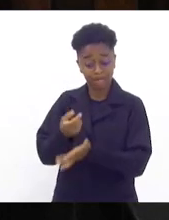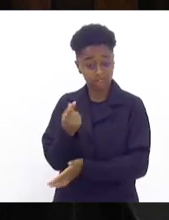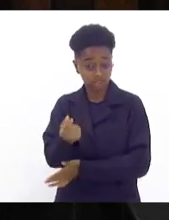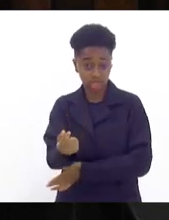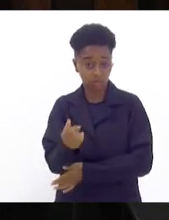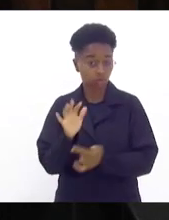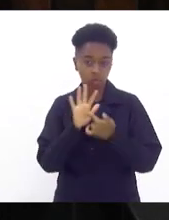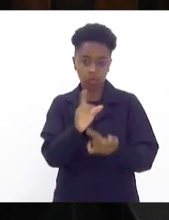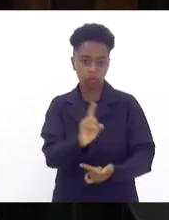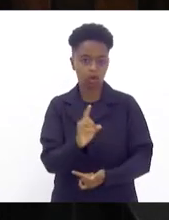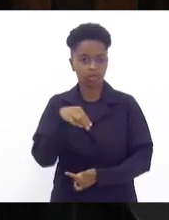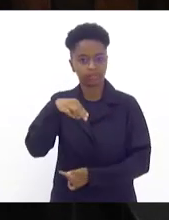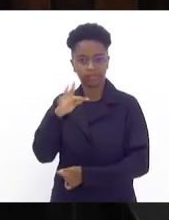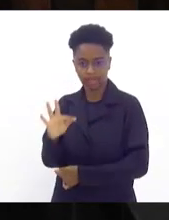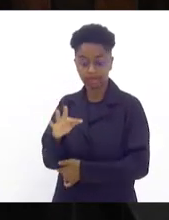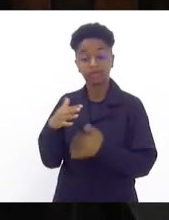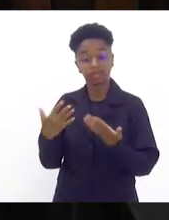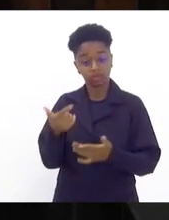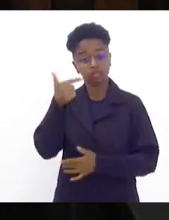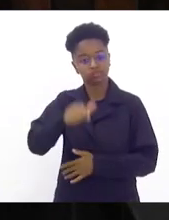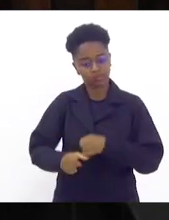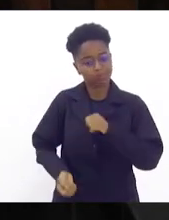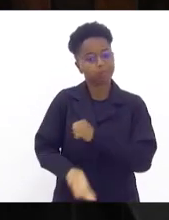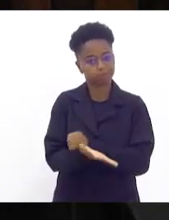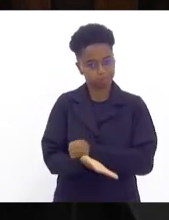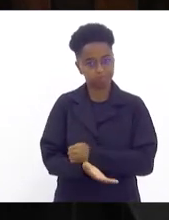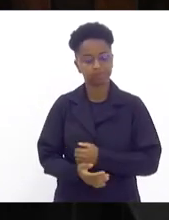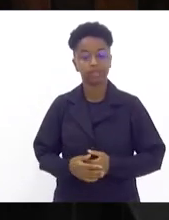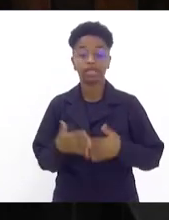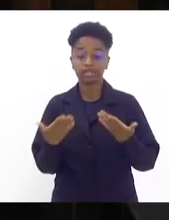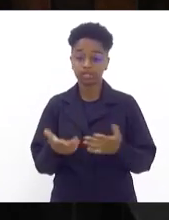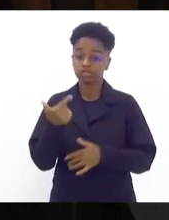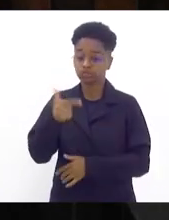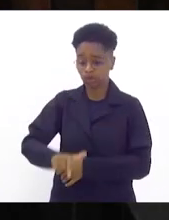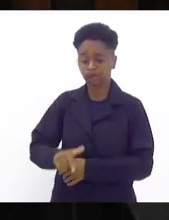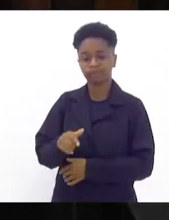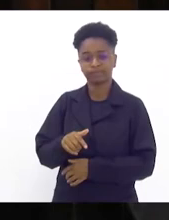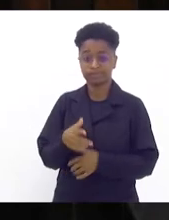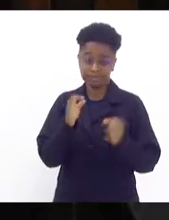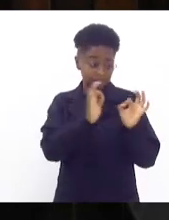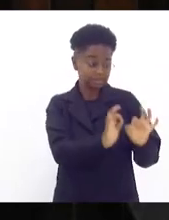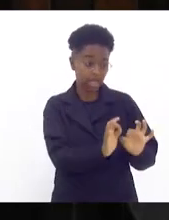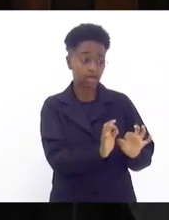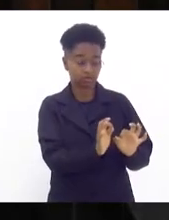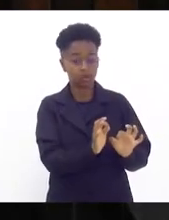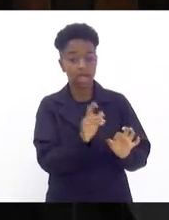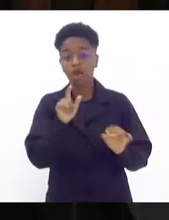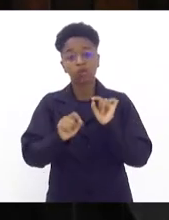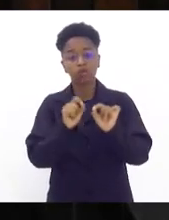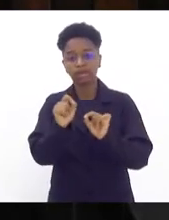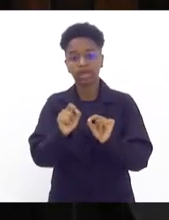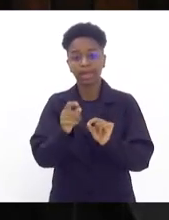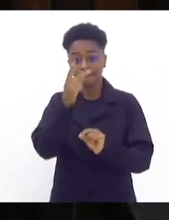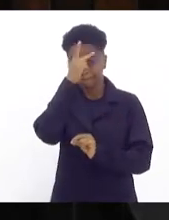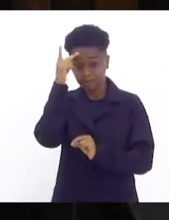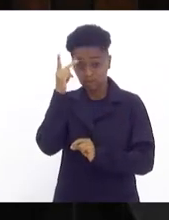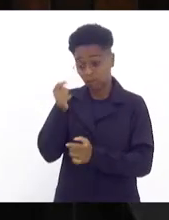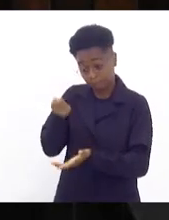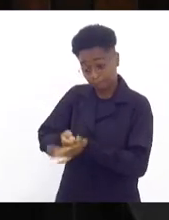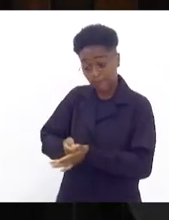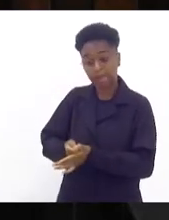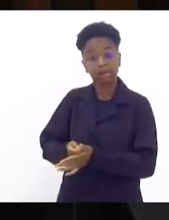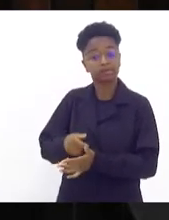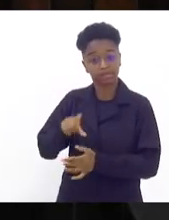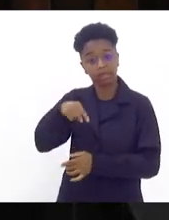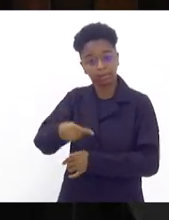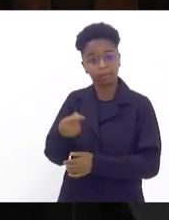fiscal. Ou seja, mais sonegação de imposto. Mais sonegação, exatamente. Isso é lesar o bolso do contribuinte. Isso é lesar